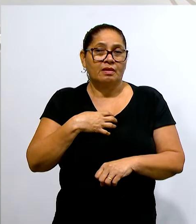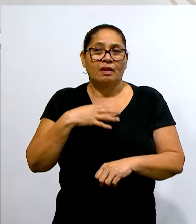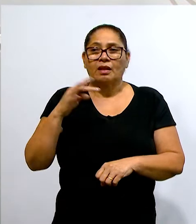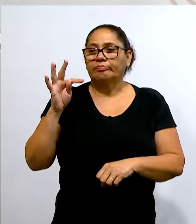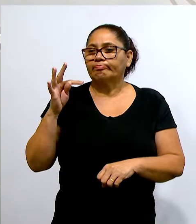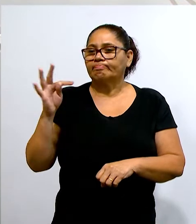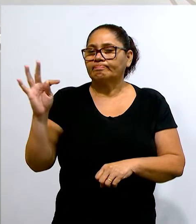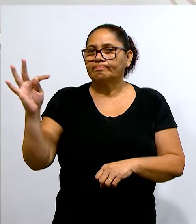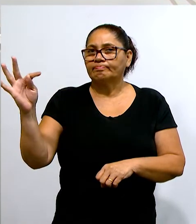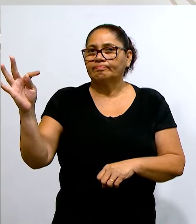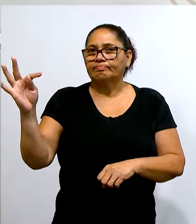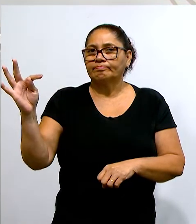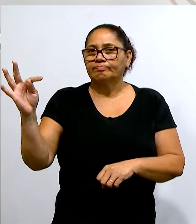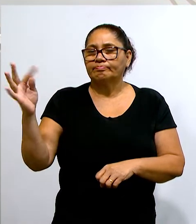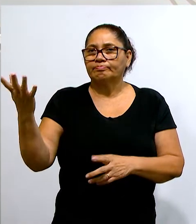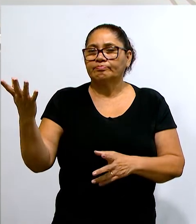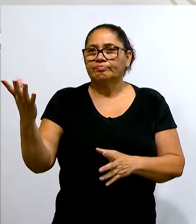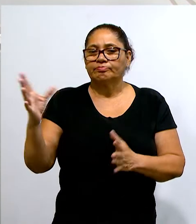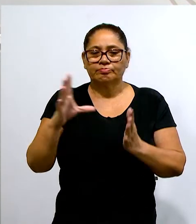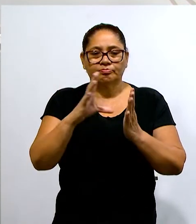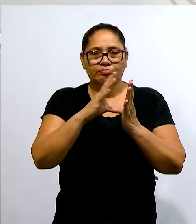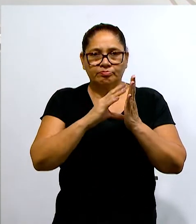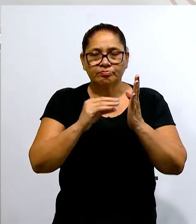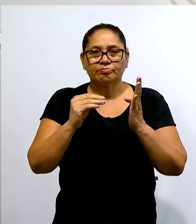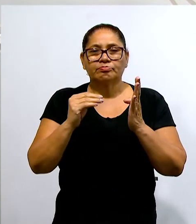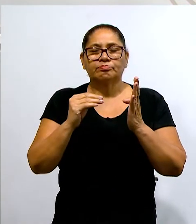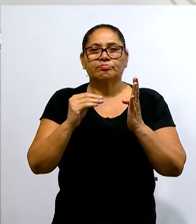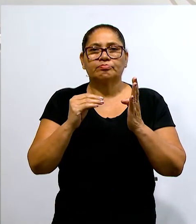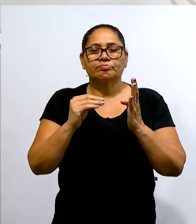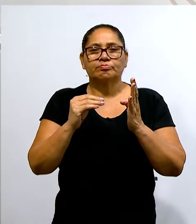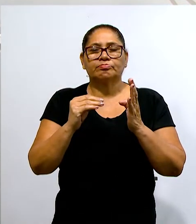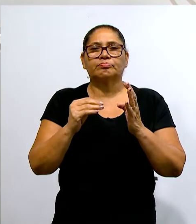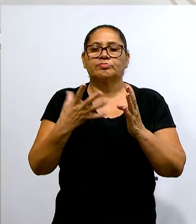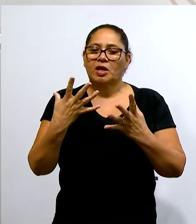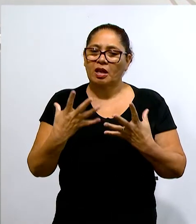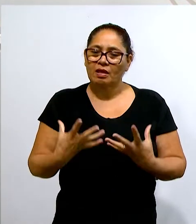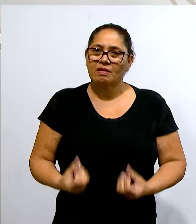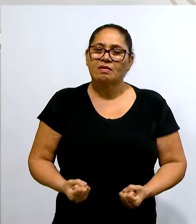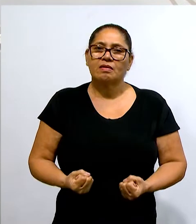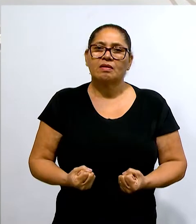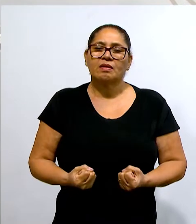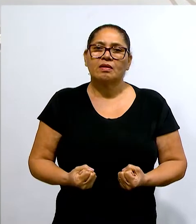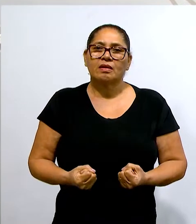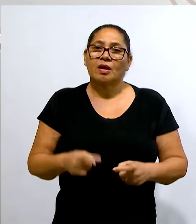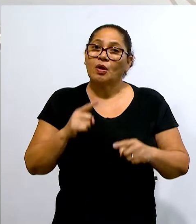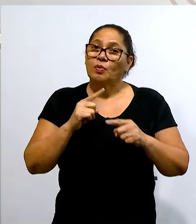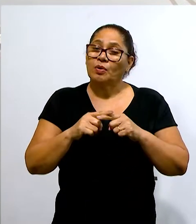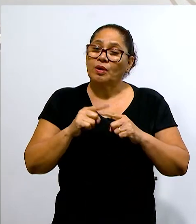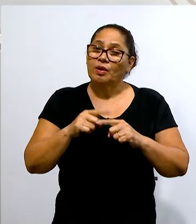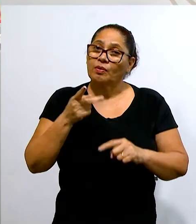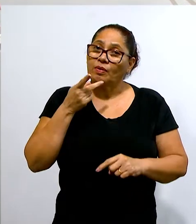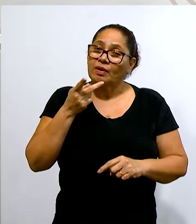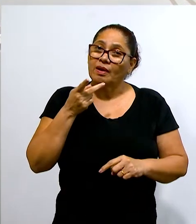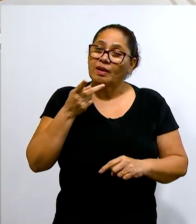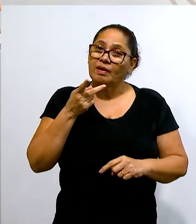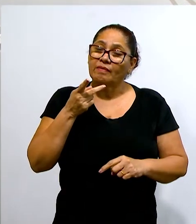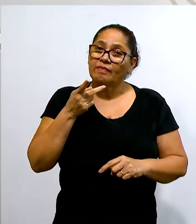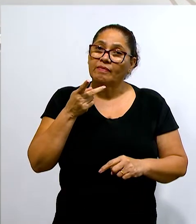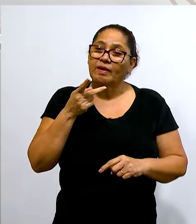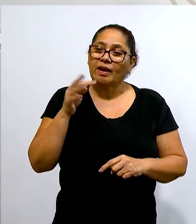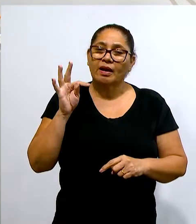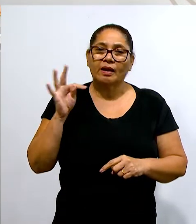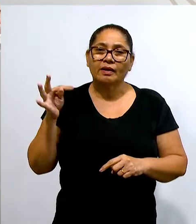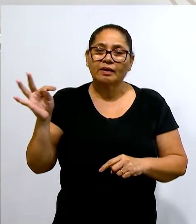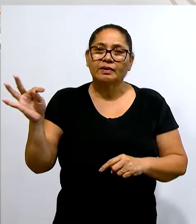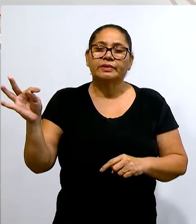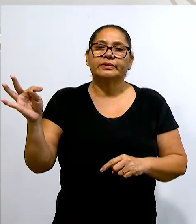teoria, à luz de um modelo teórico que eu adoto. Por quê? Porque o que eu digo, o que está na minha